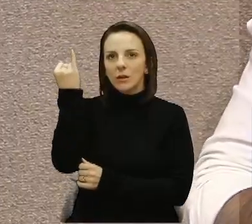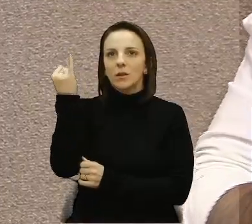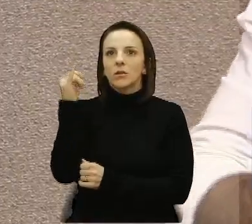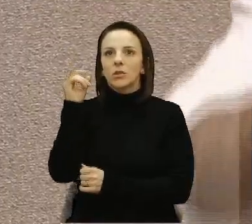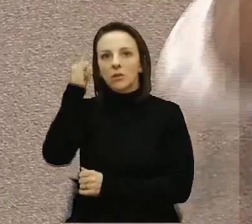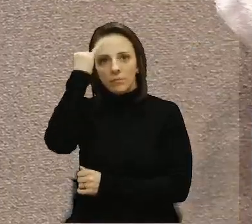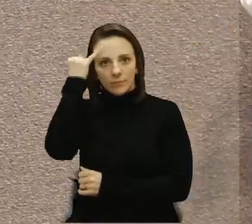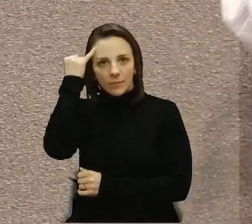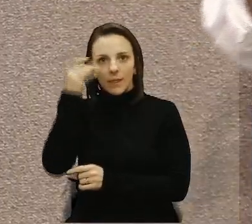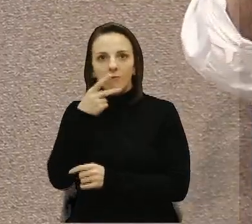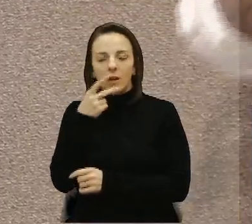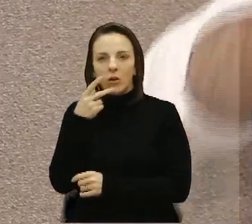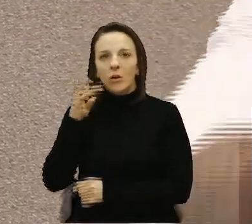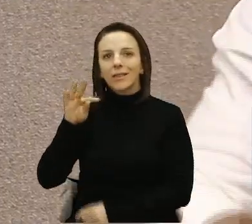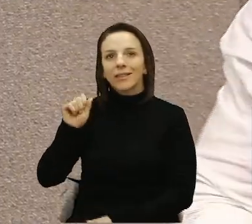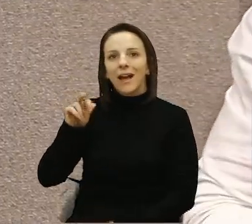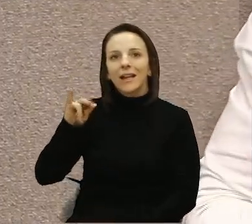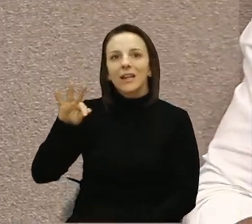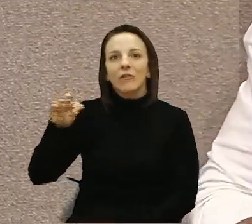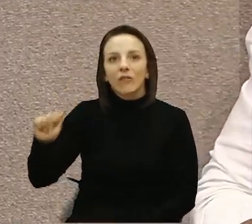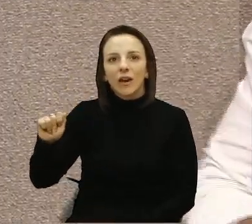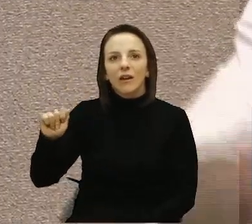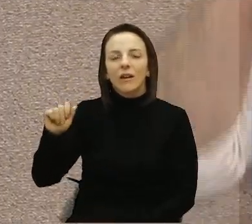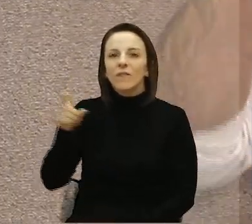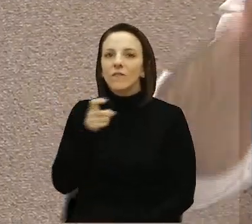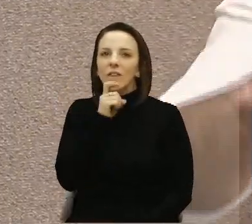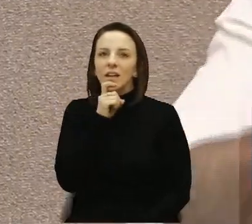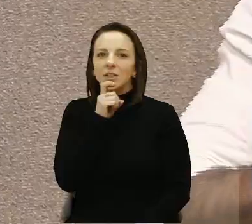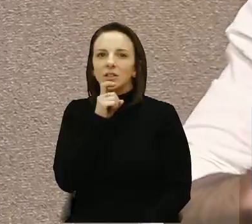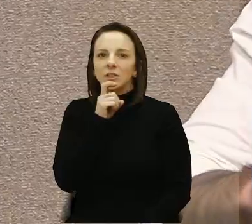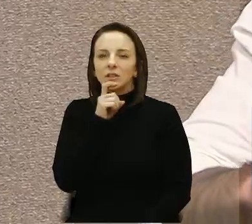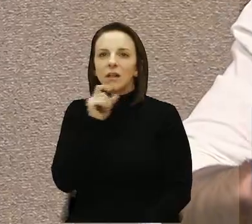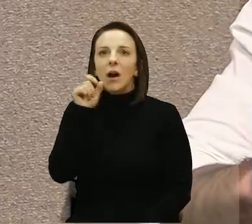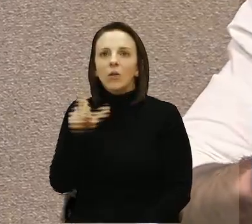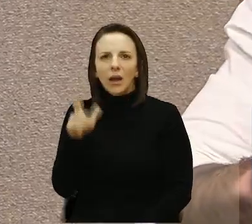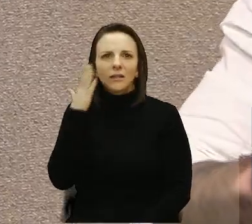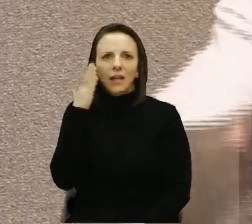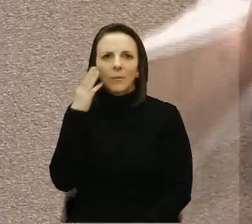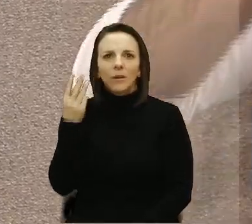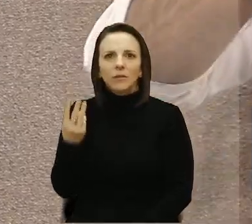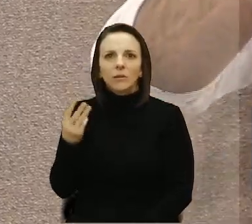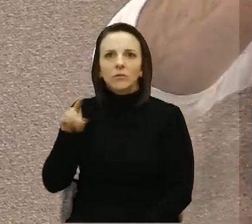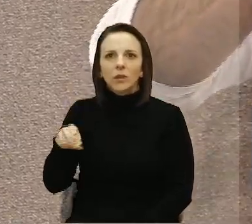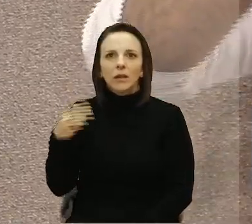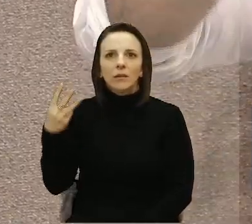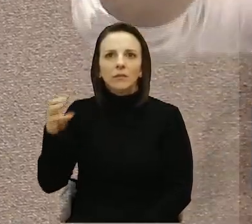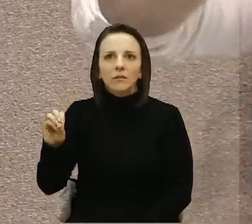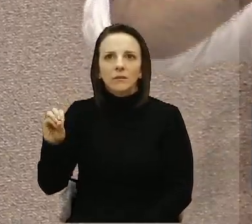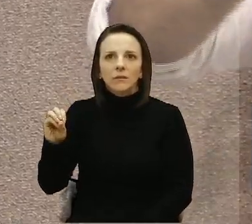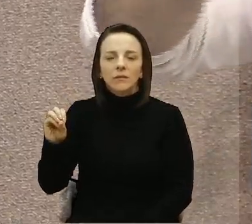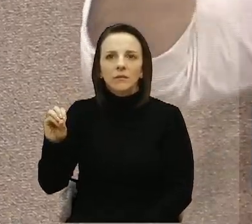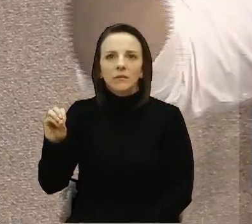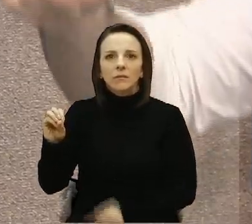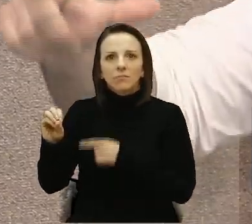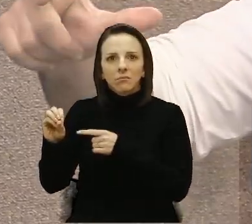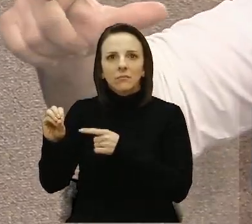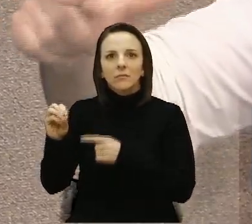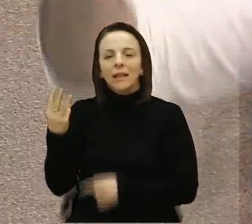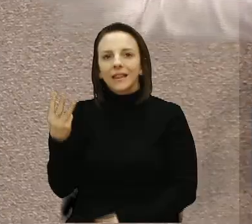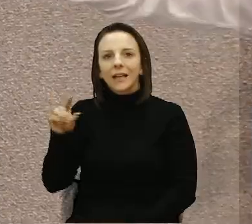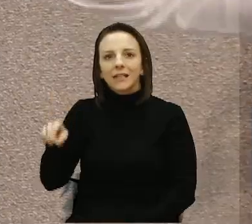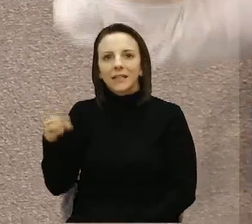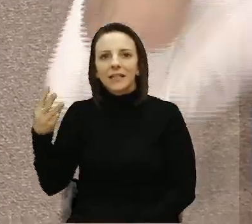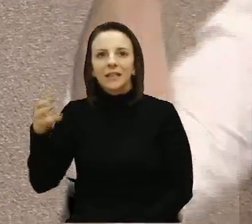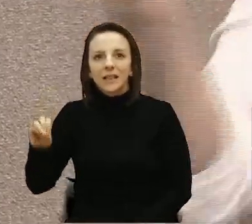verde. Alguém aí de casa sabe que é R$ 3,30? Não sabe. Ao invés de botar R$ 3,30 nos